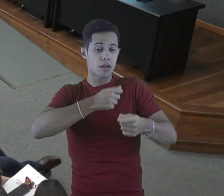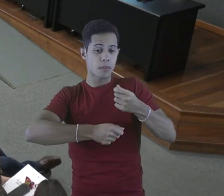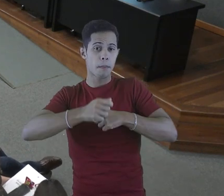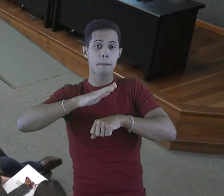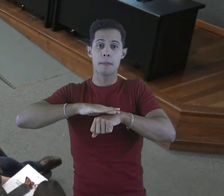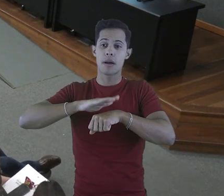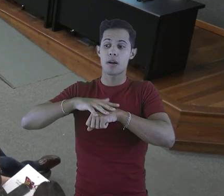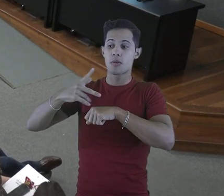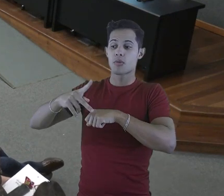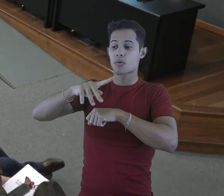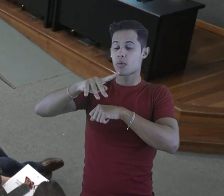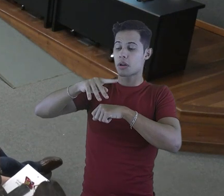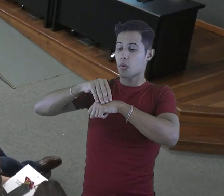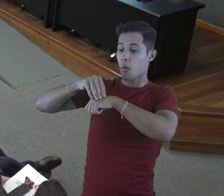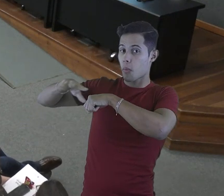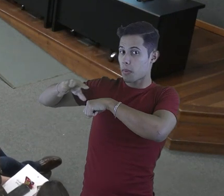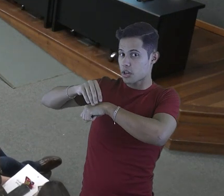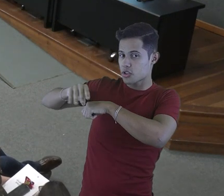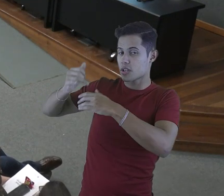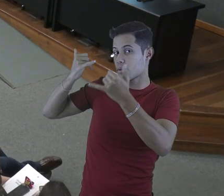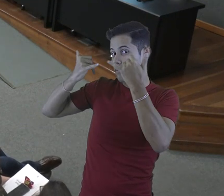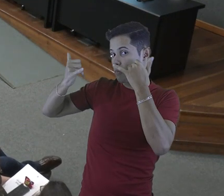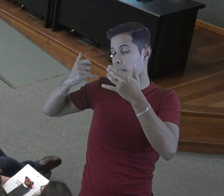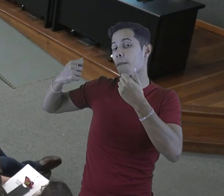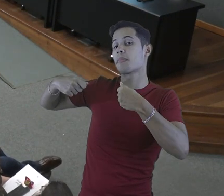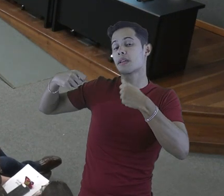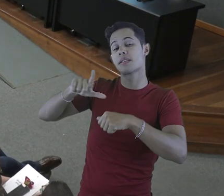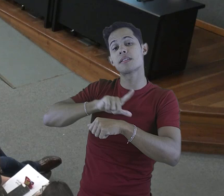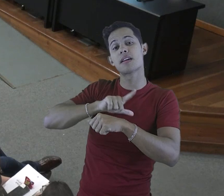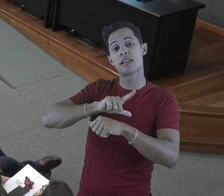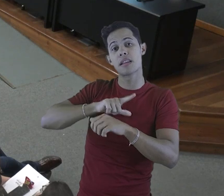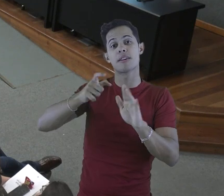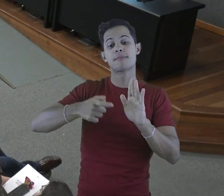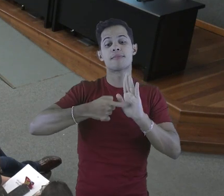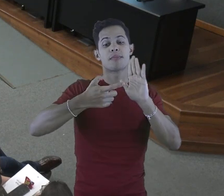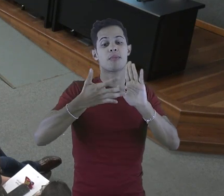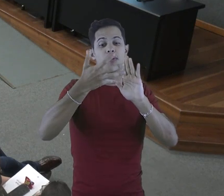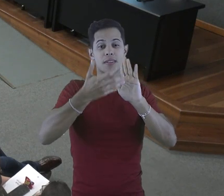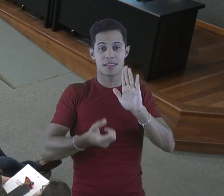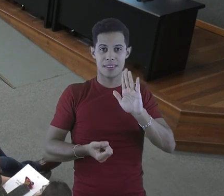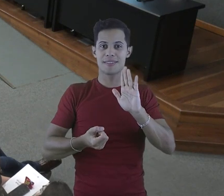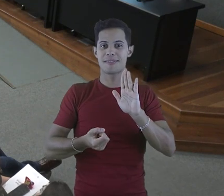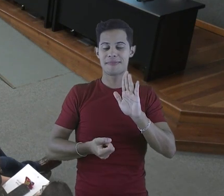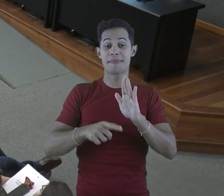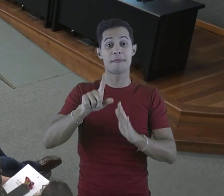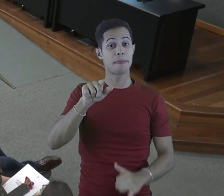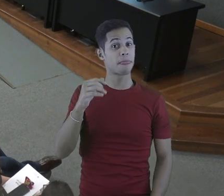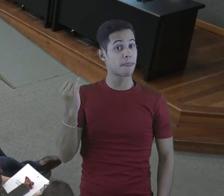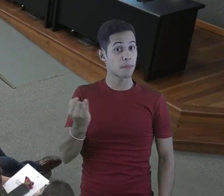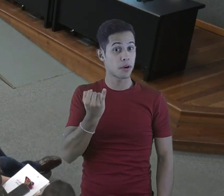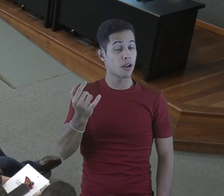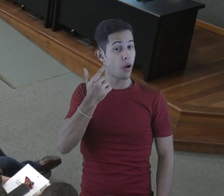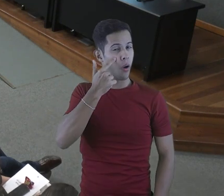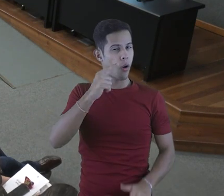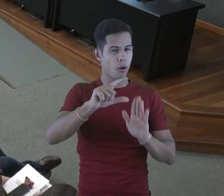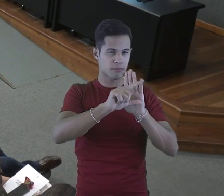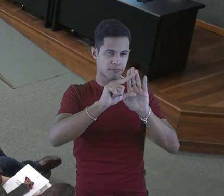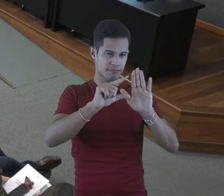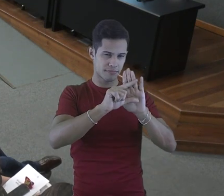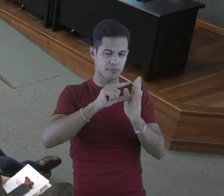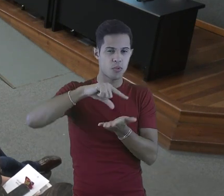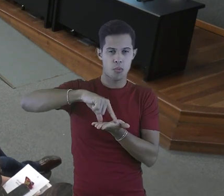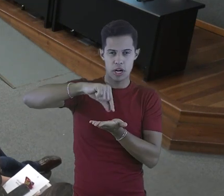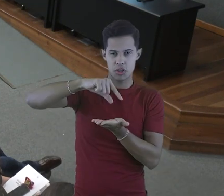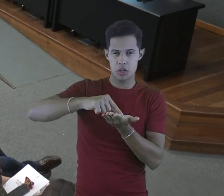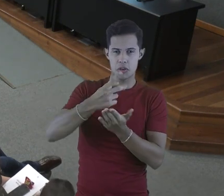ter lá no contrato administrativo você compartilha informação com empresa terceirizada e terceirização de serviço tem que ter o termo compartilhamento isso é muito importante